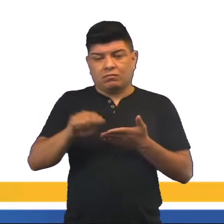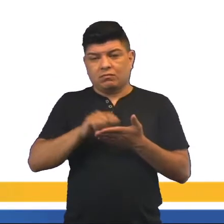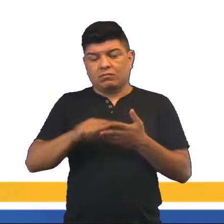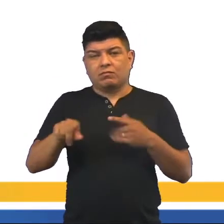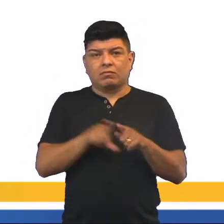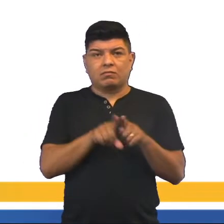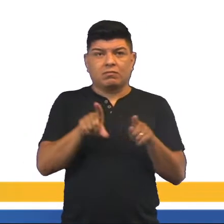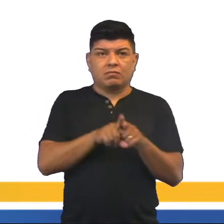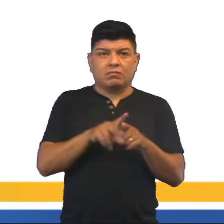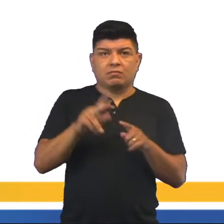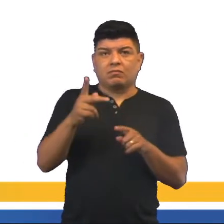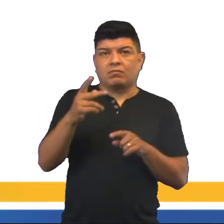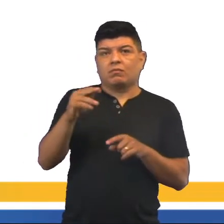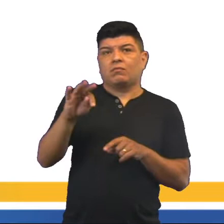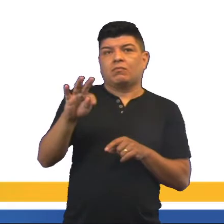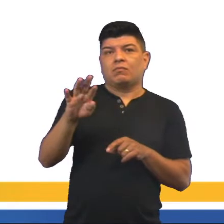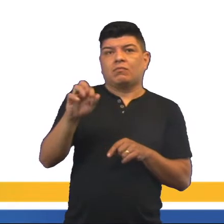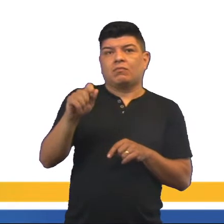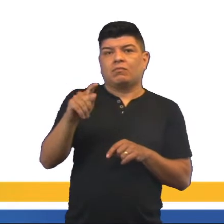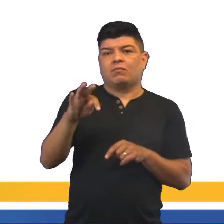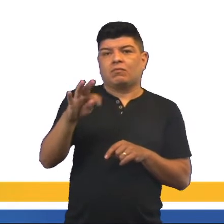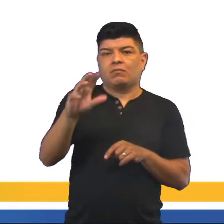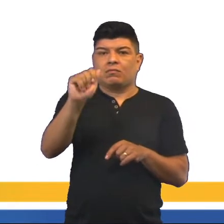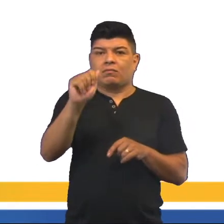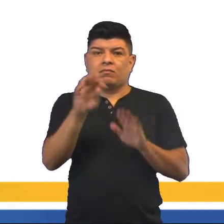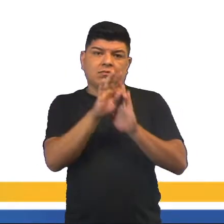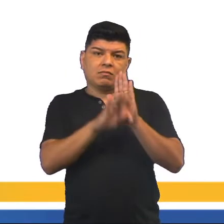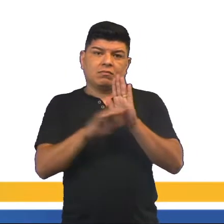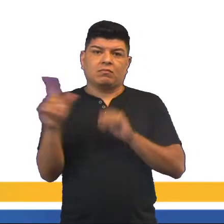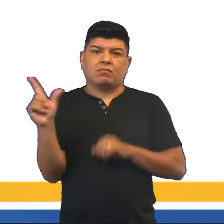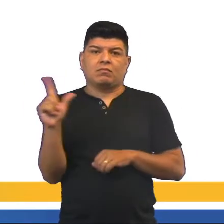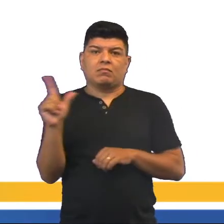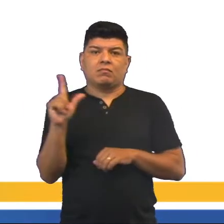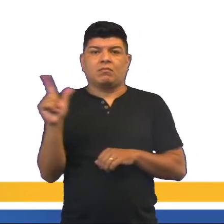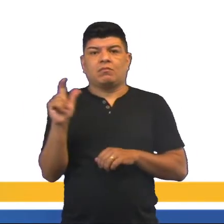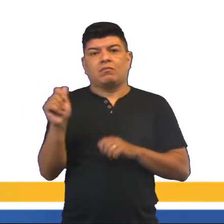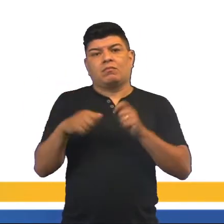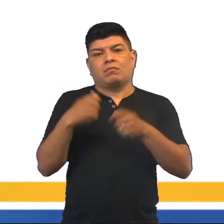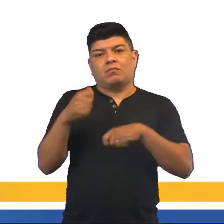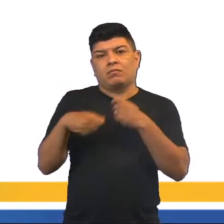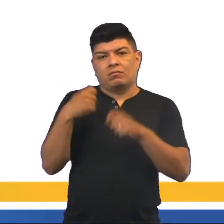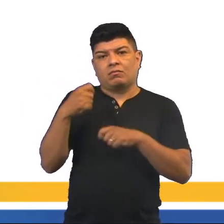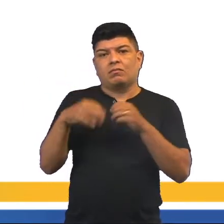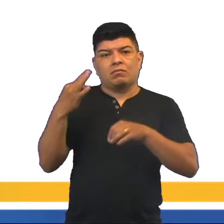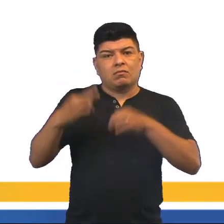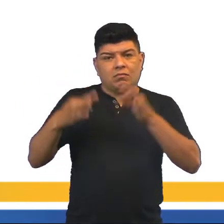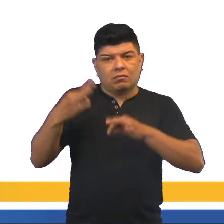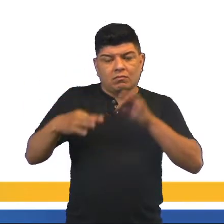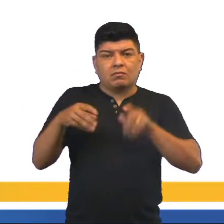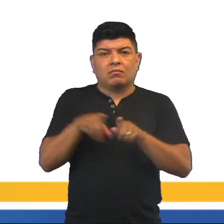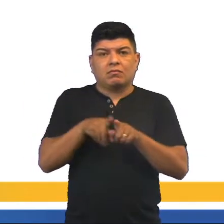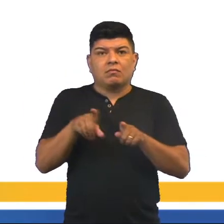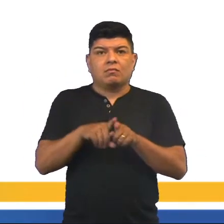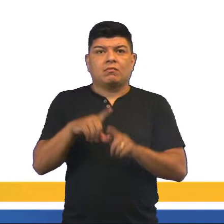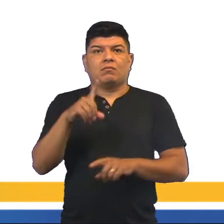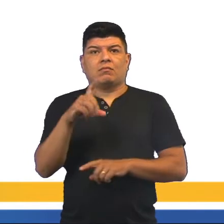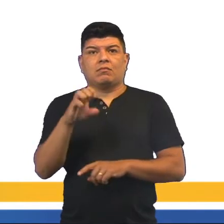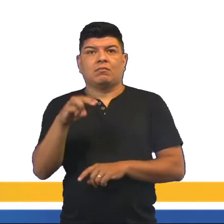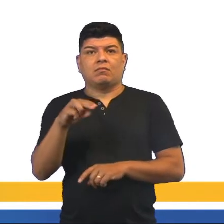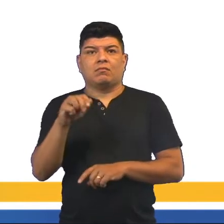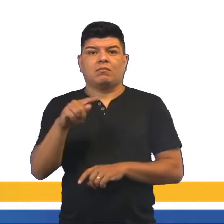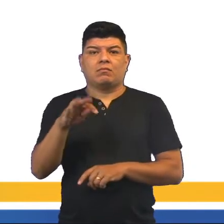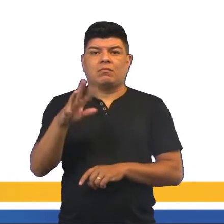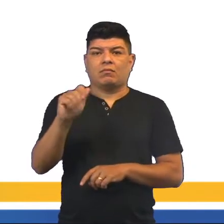escrita. A hierática, utilizada especialmente em textos literários, administrativos e jurídicos, bem como a demódica, semelhante